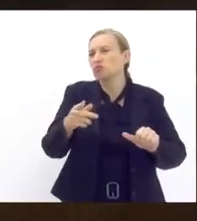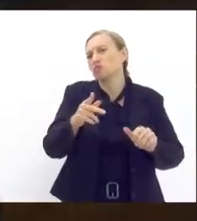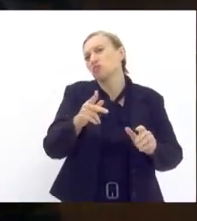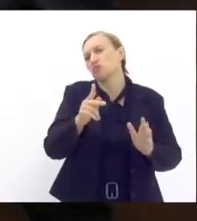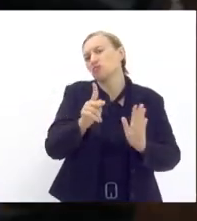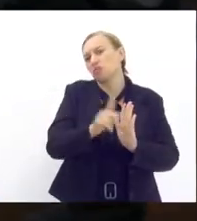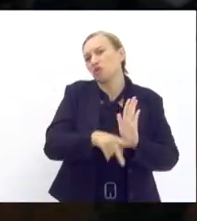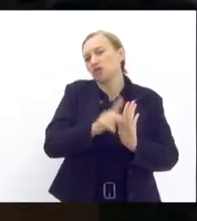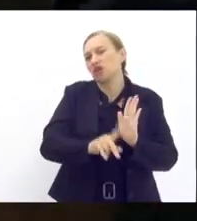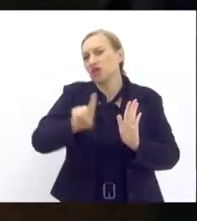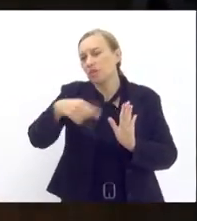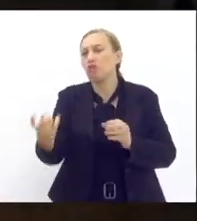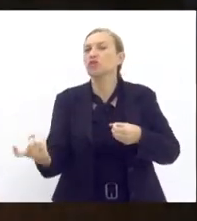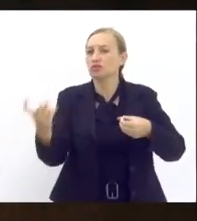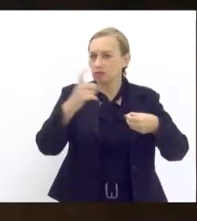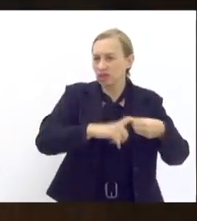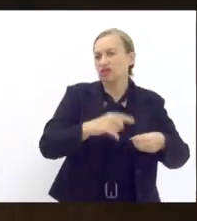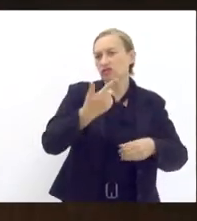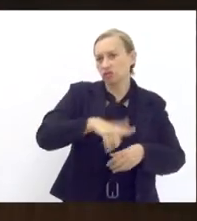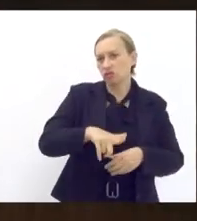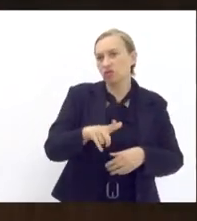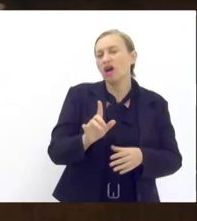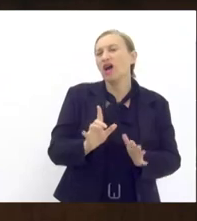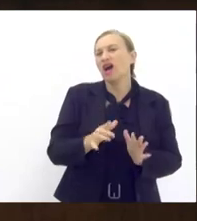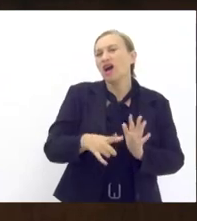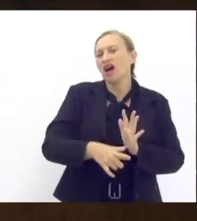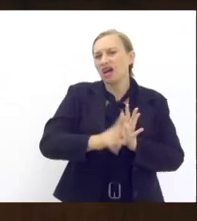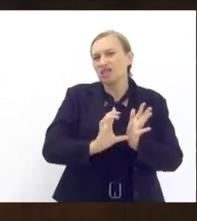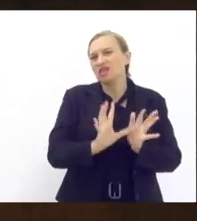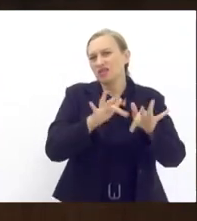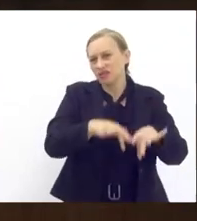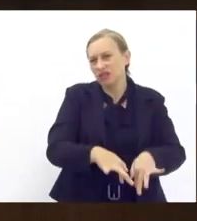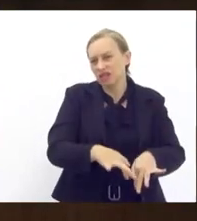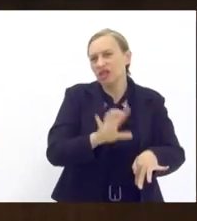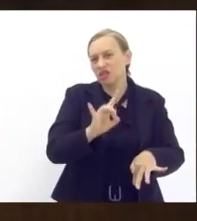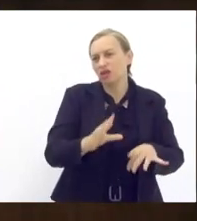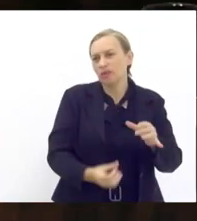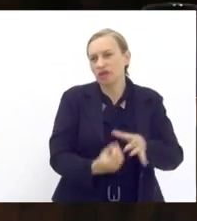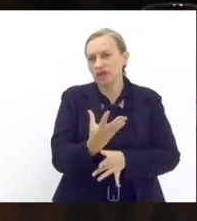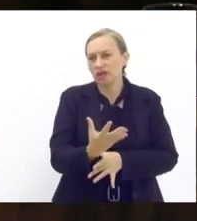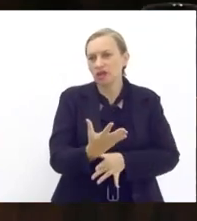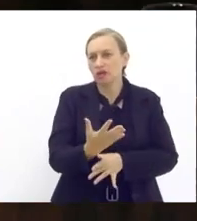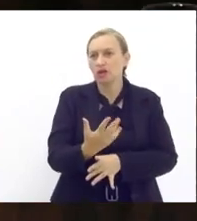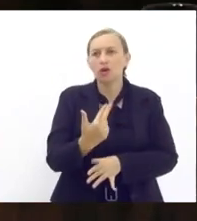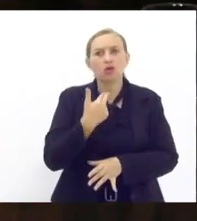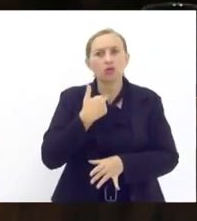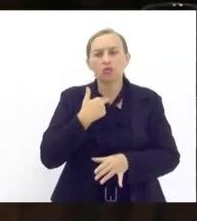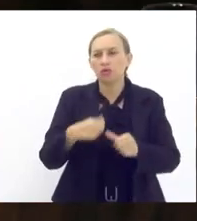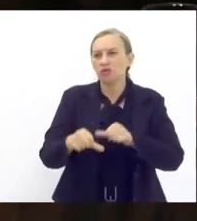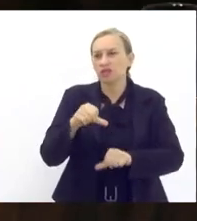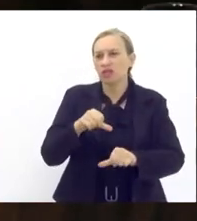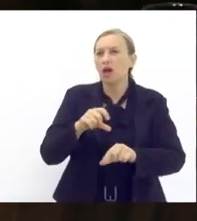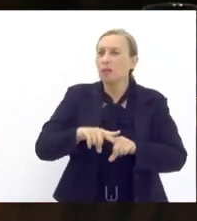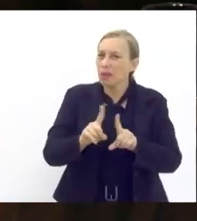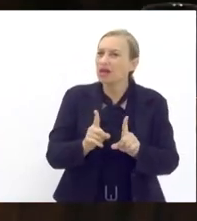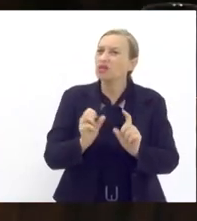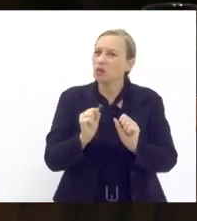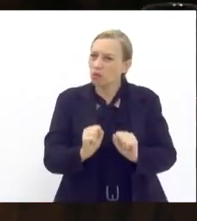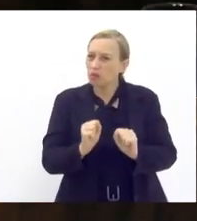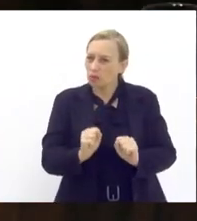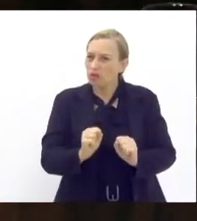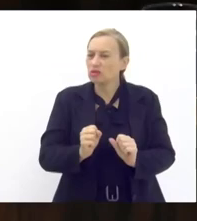antes do final da sessão. Entendeu? Antes do final da sessão, só para acabar de construir o substitutivo. Deputado, eu não posso inverter, mas eu posso